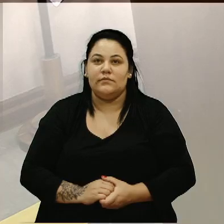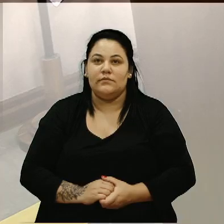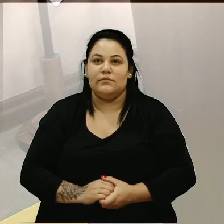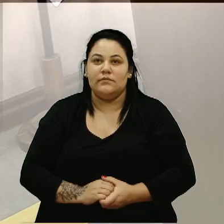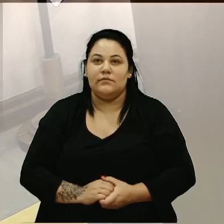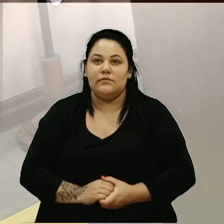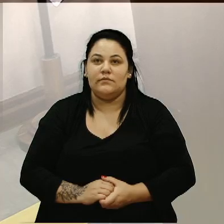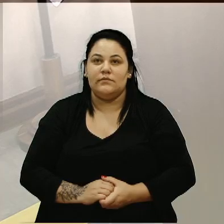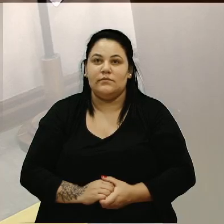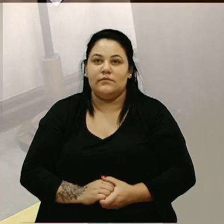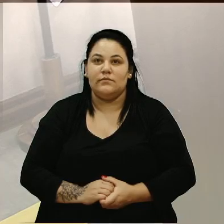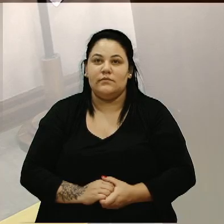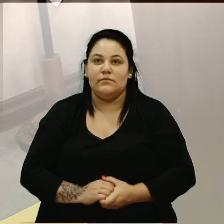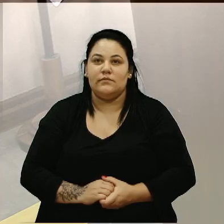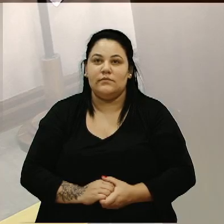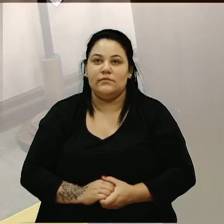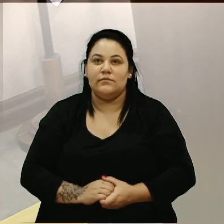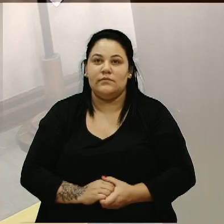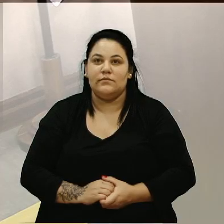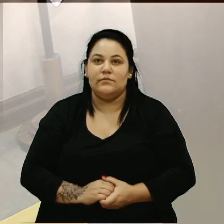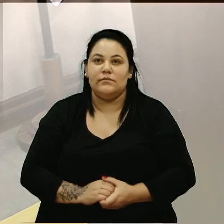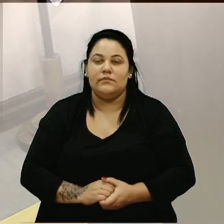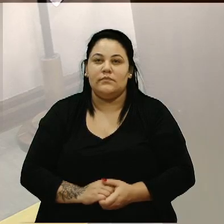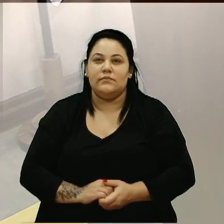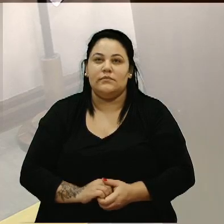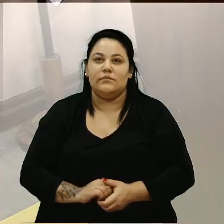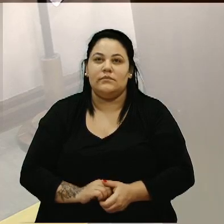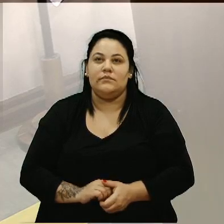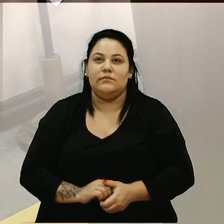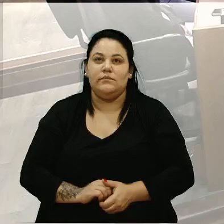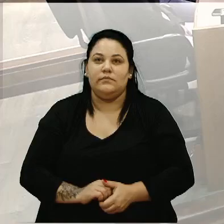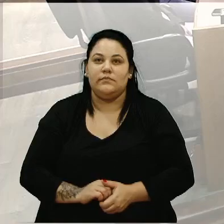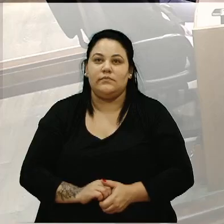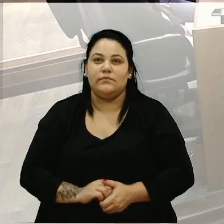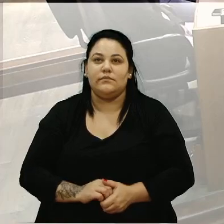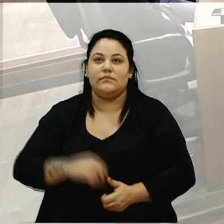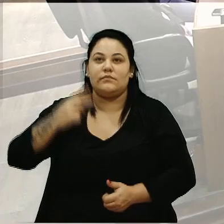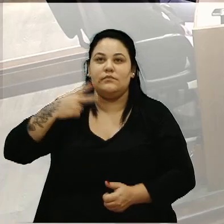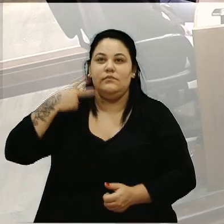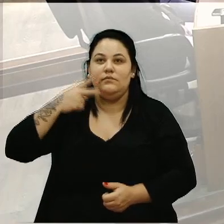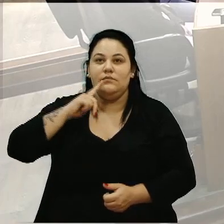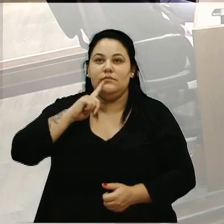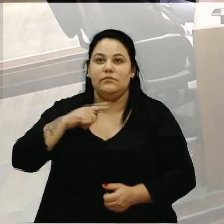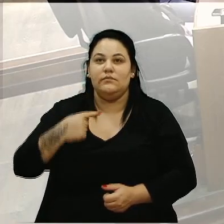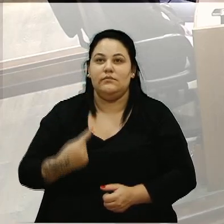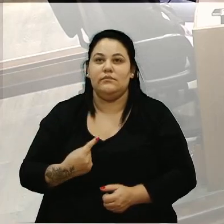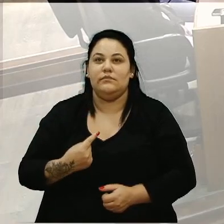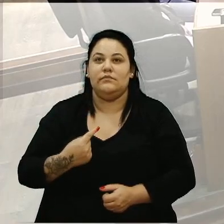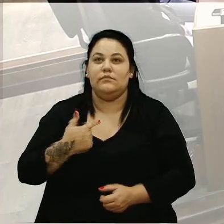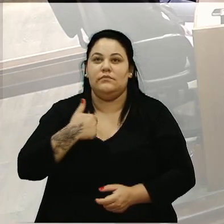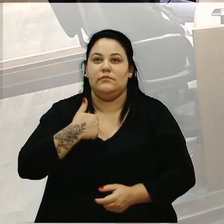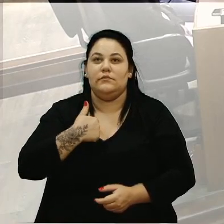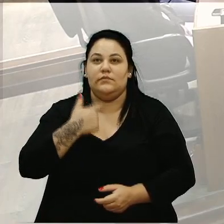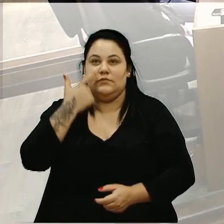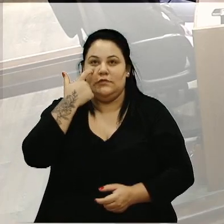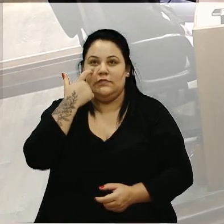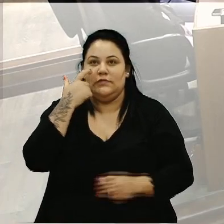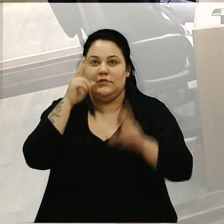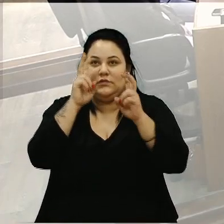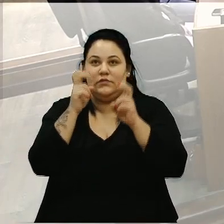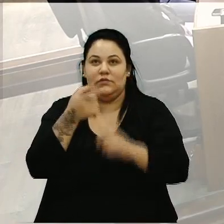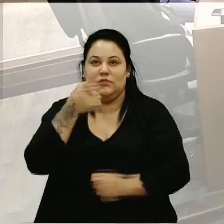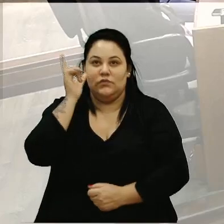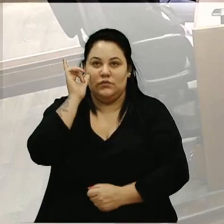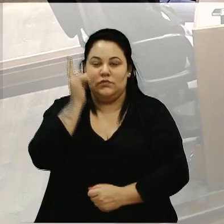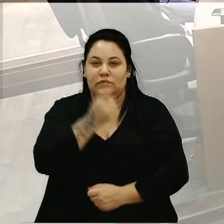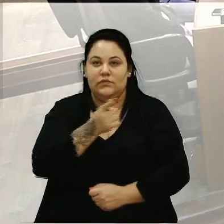Então, sim, desculpa, vereador Zanquinho, sua parte. Vereadora Gladys, eu levantei esse assunto ontem e a senhora oportunamente está